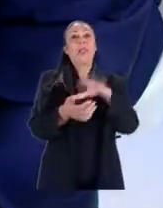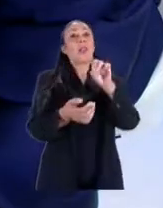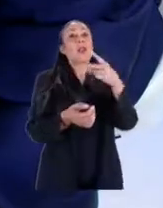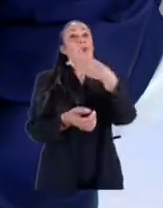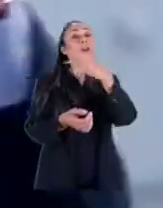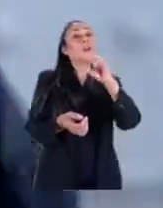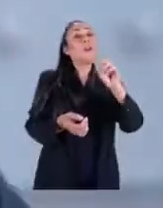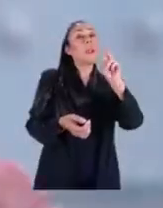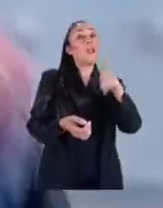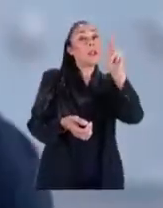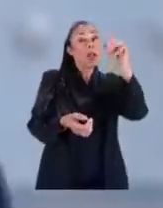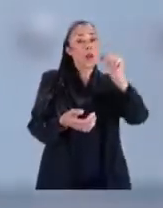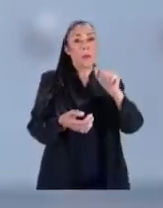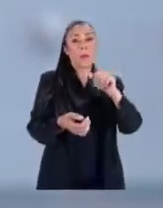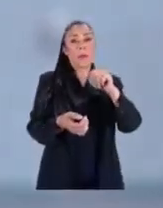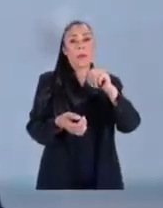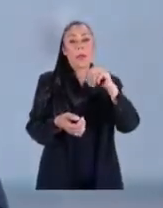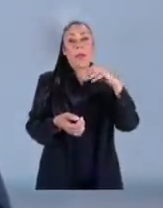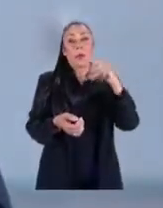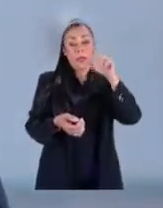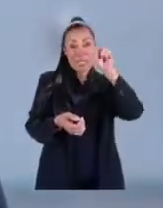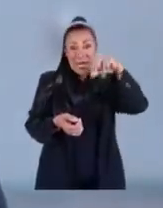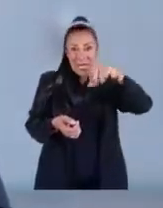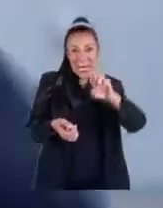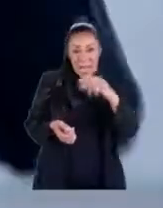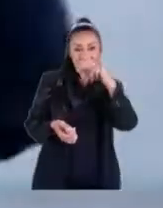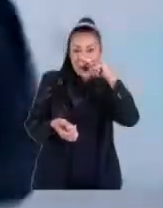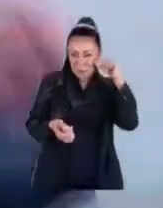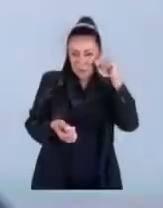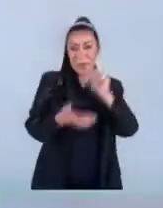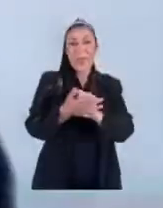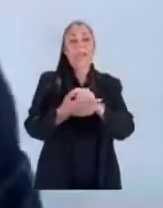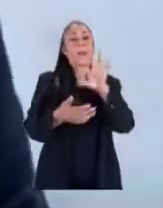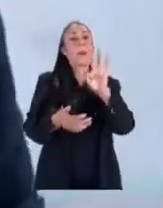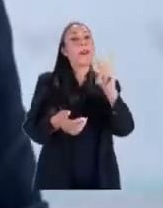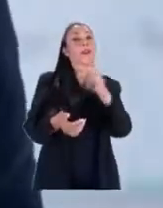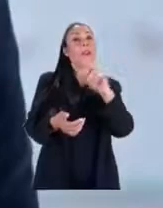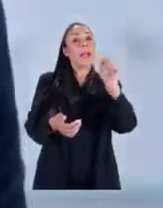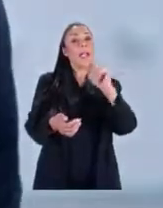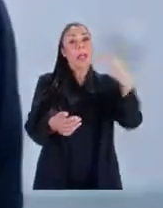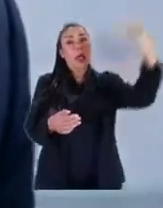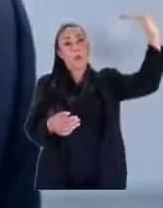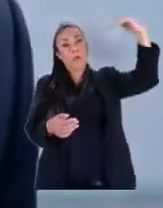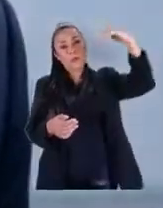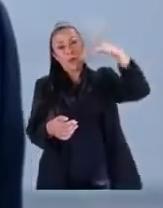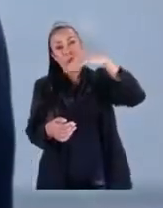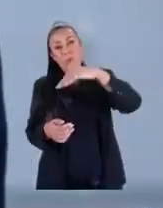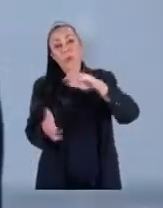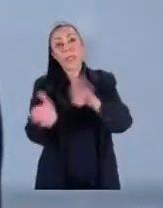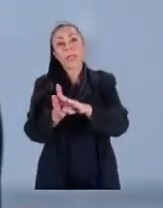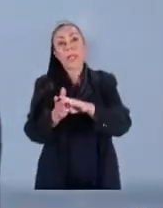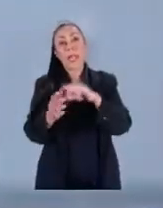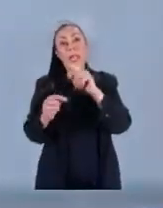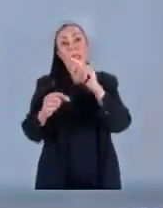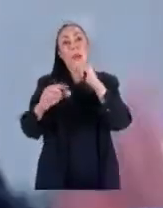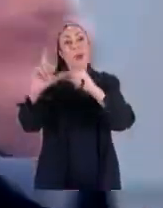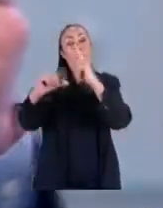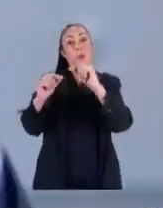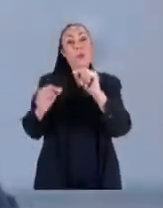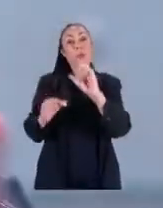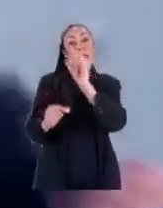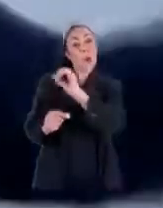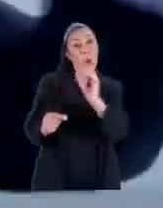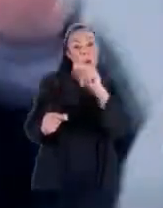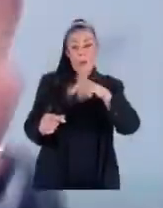200 quilômetros pelo presidente Sarney e pelo presidente Fernando Henrique Cardoso, e trouxemos elas até Cruzeiro do Oeste, aqui em São Paulo. Foram